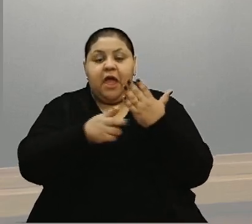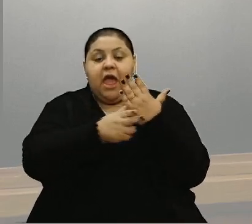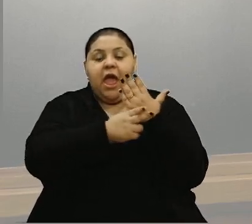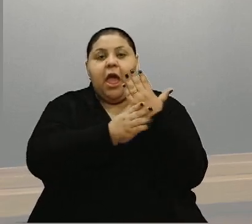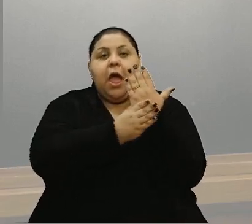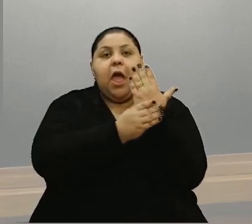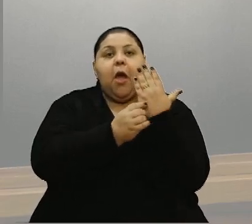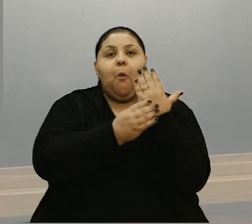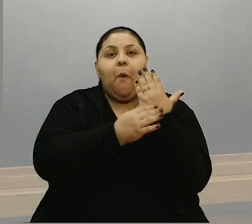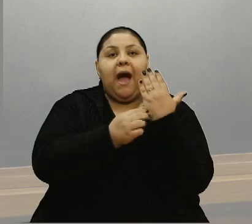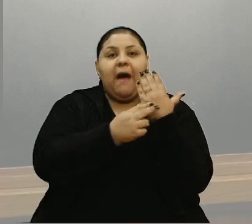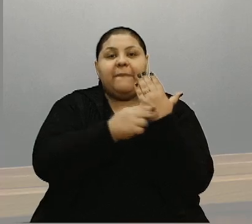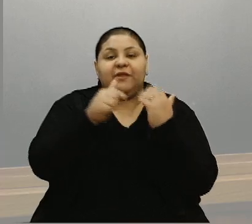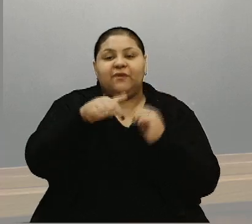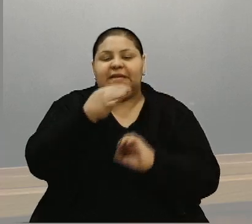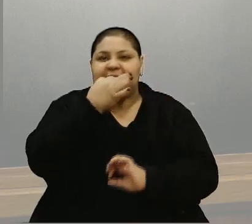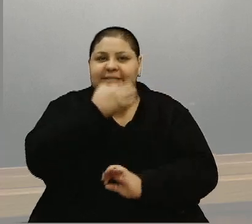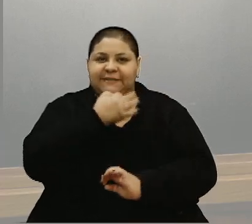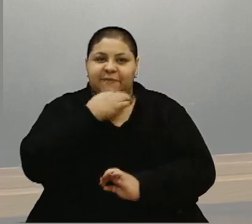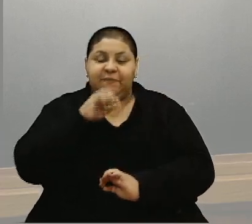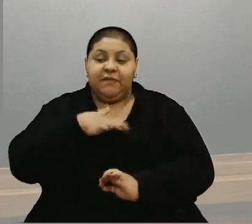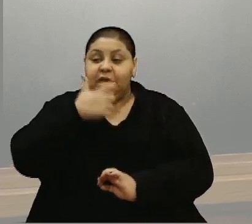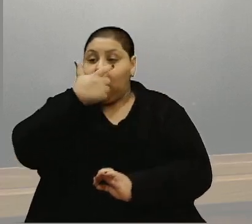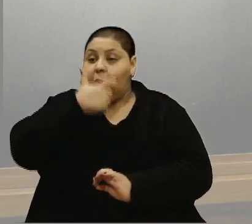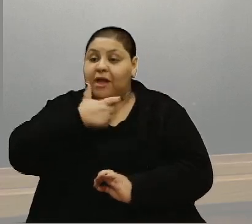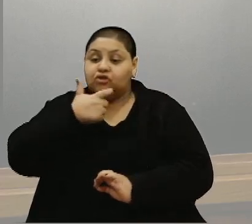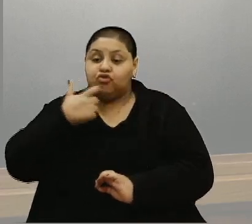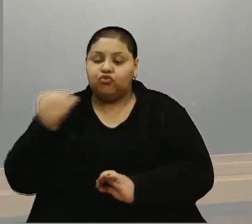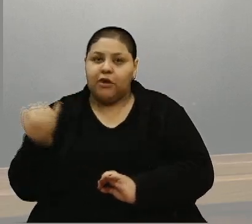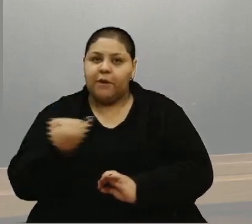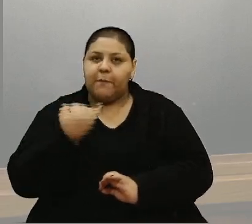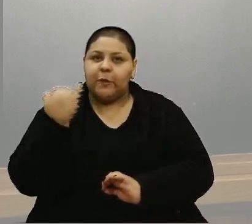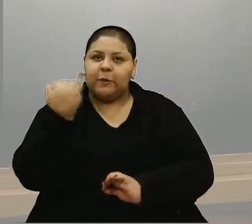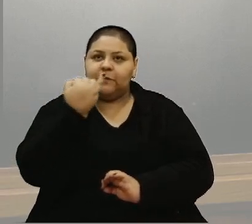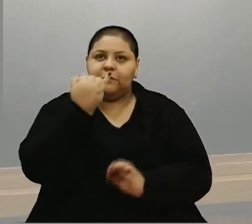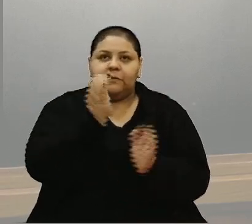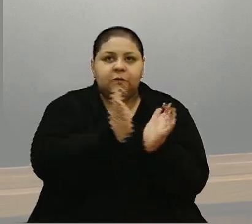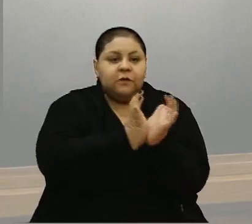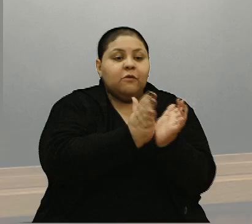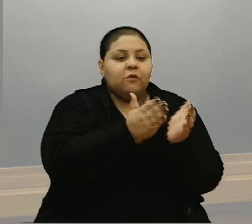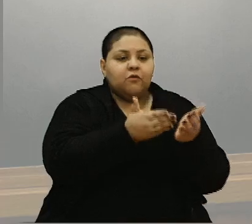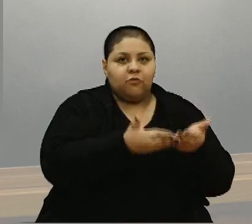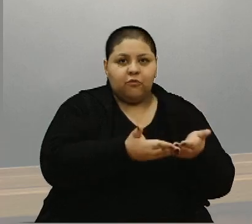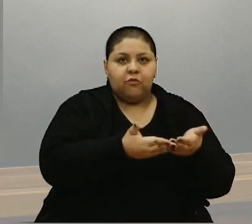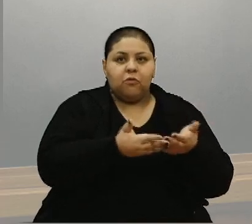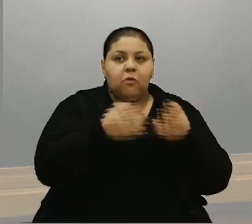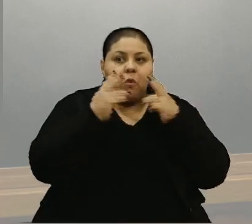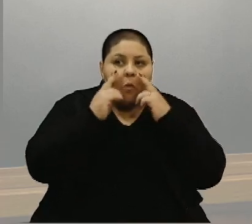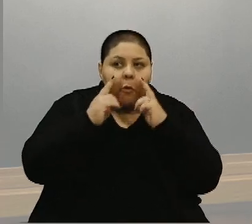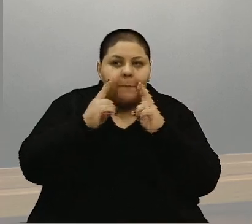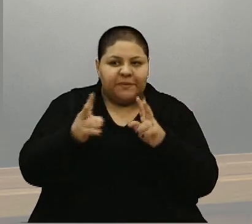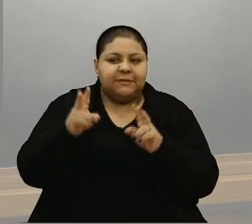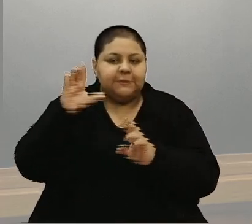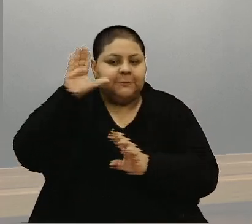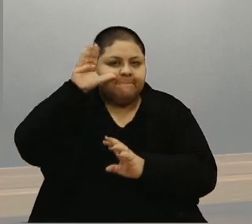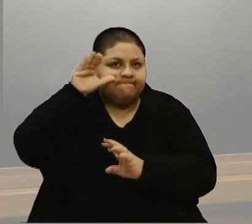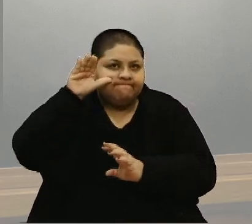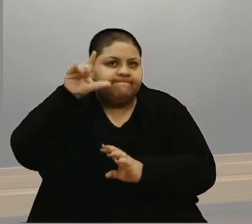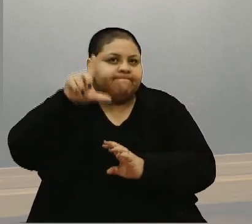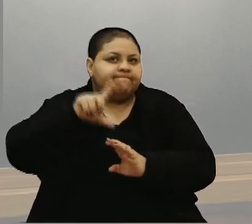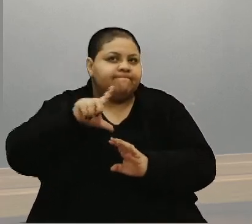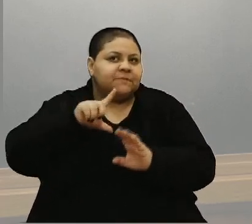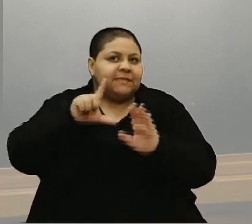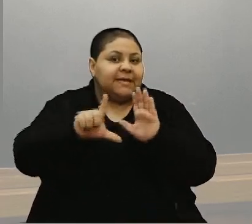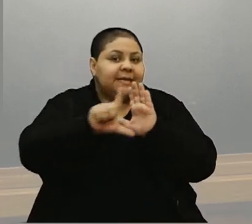Então, primeira coisa, eu acho bem importante que as comissões realmente vejam e verificam se existe alguma